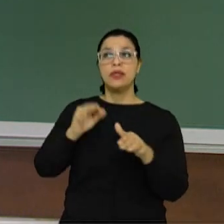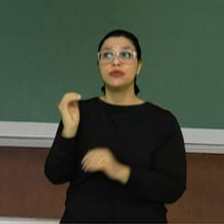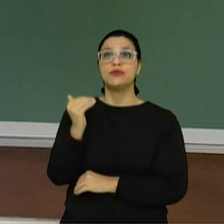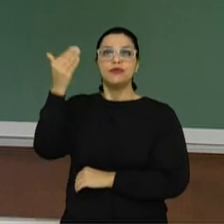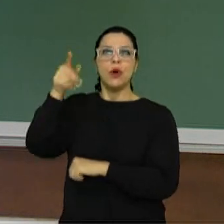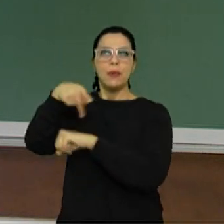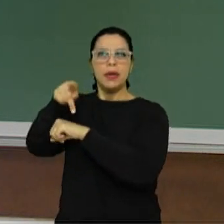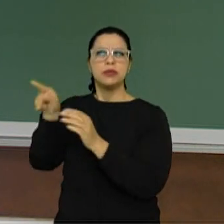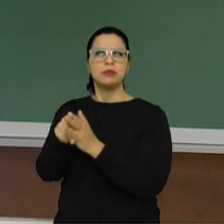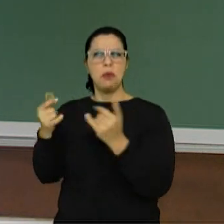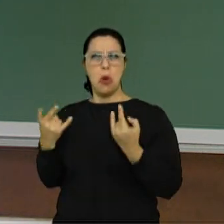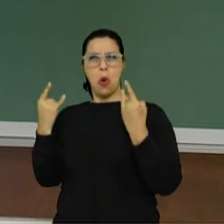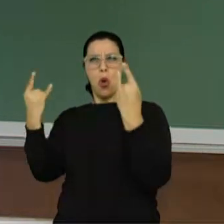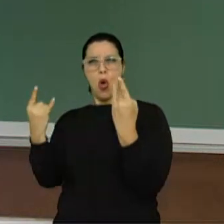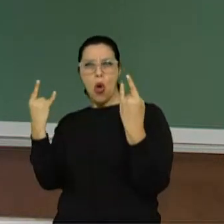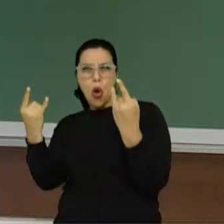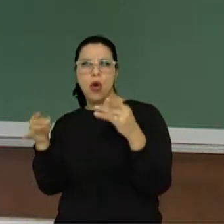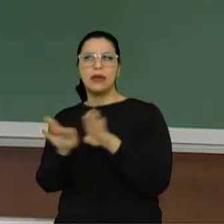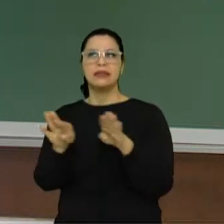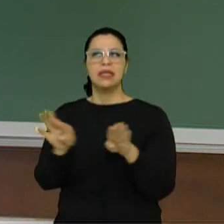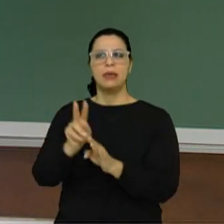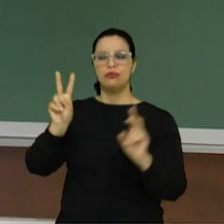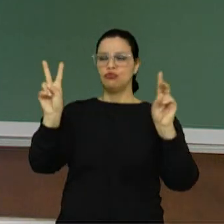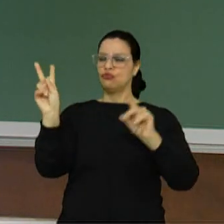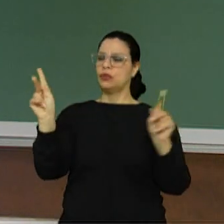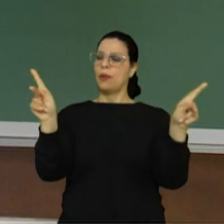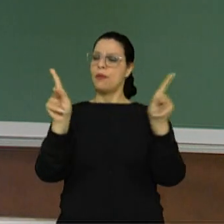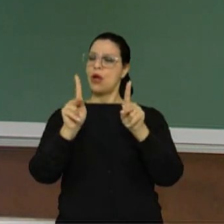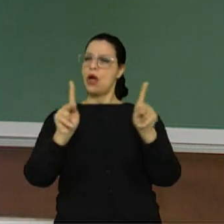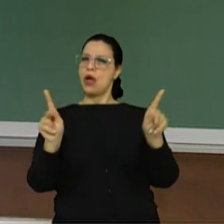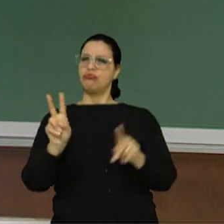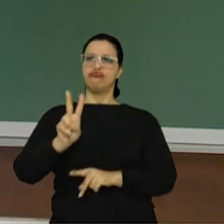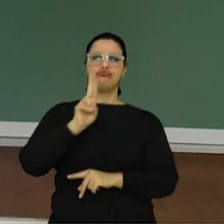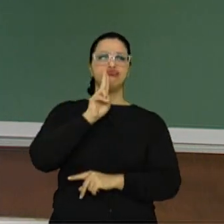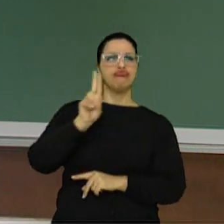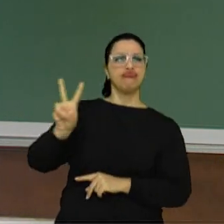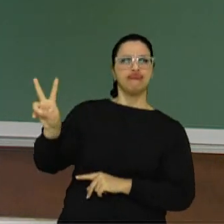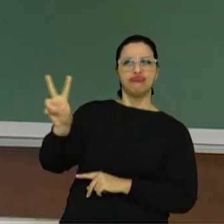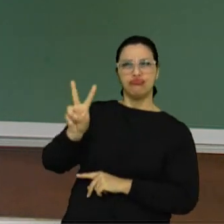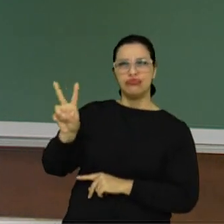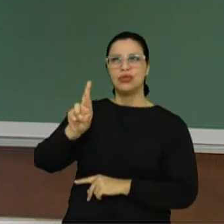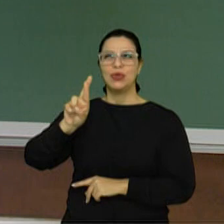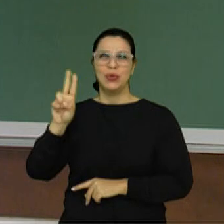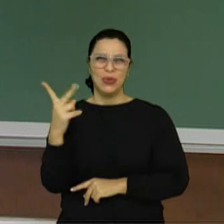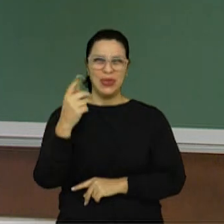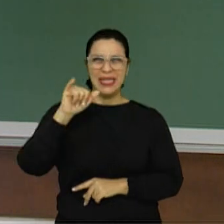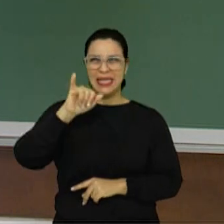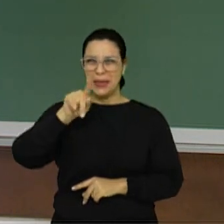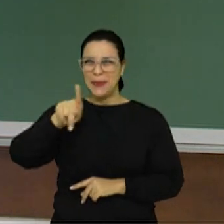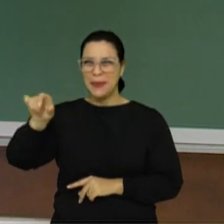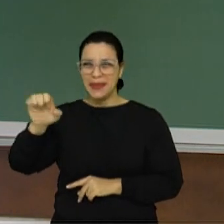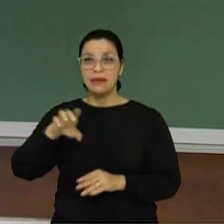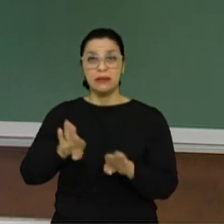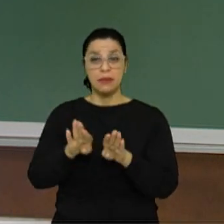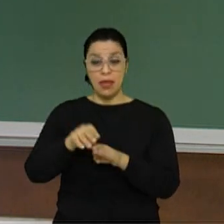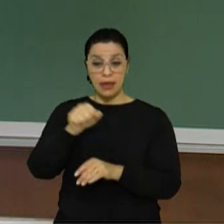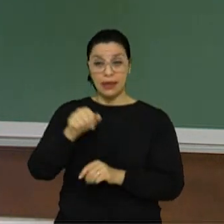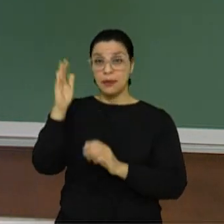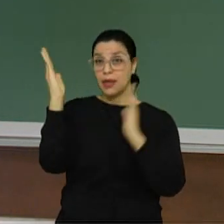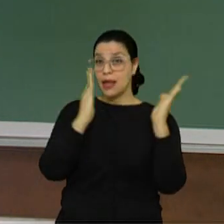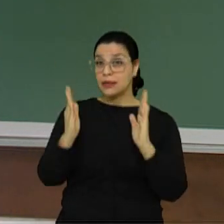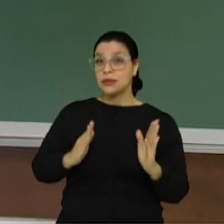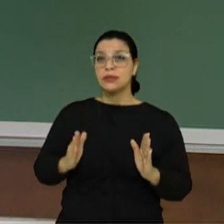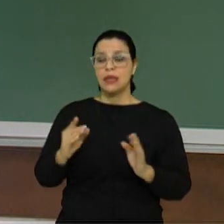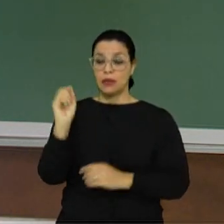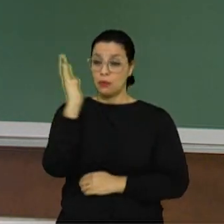surgiram foram os roqueiros, os hippies, que foram os mais conhecidos. E aqui, no nosso país, nós tivemos o movimento